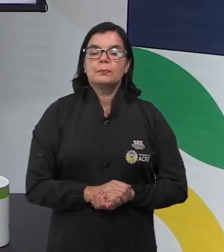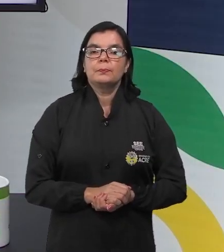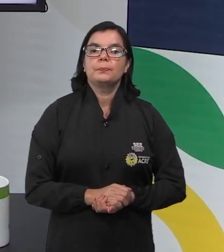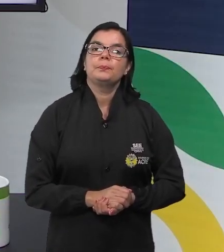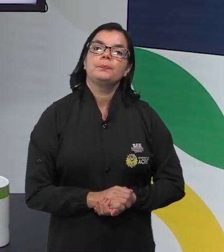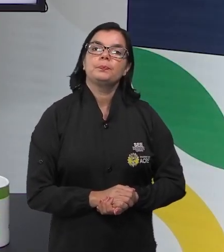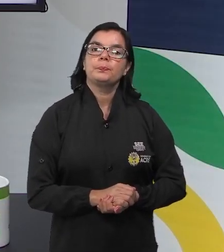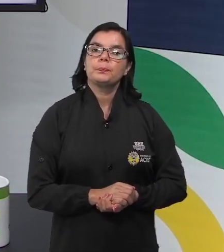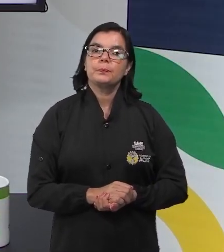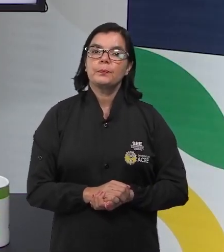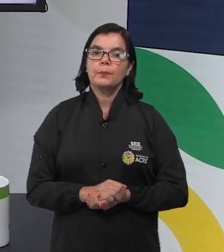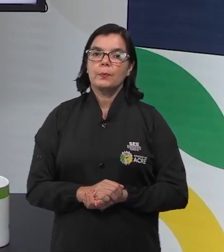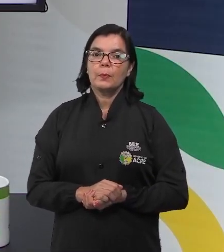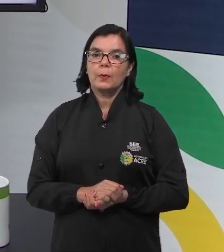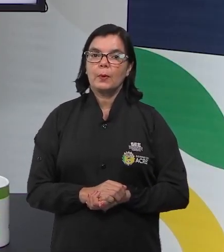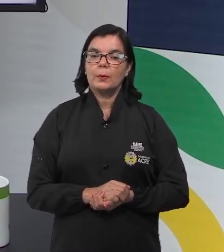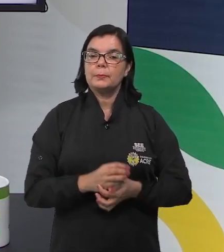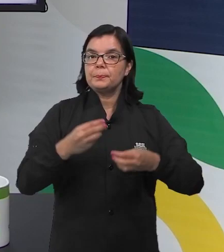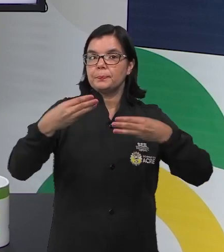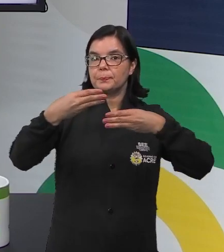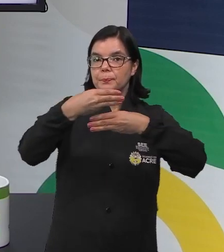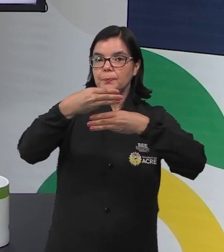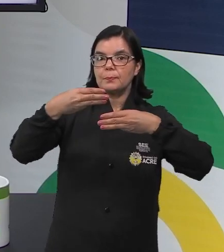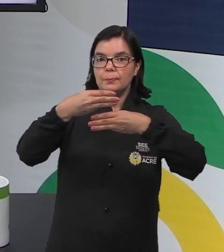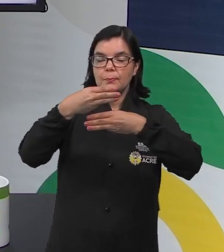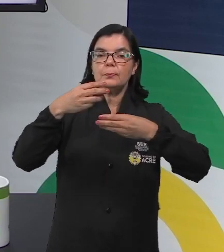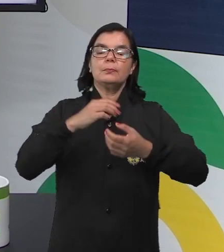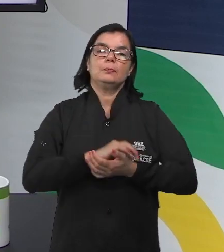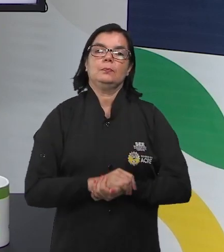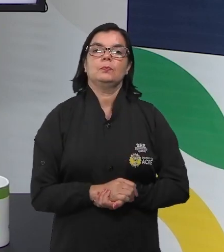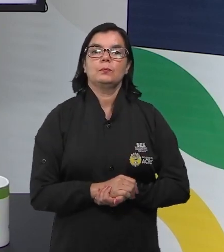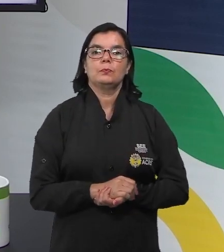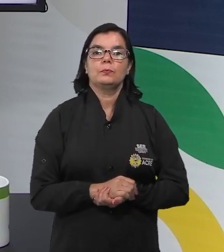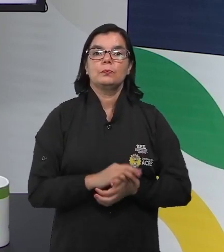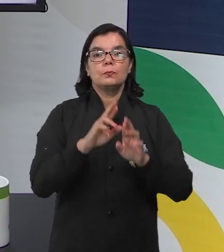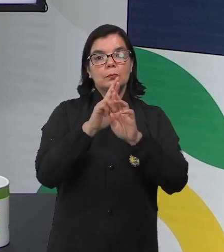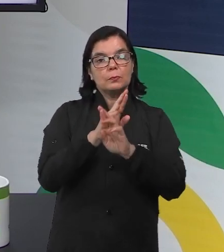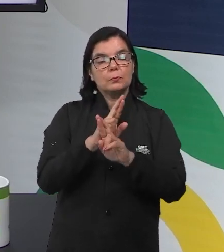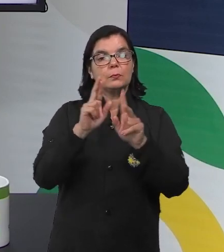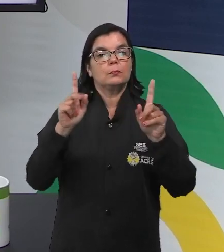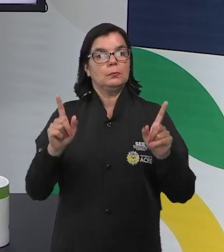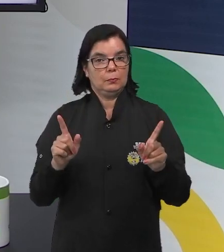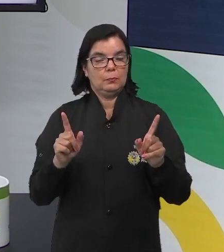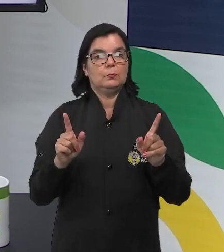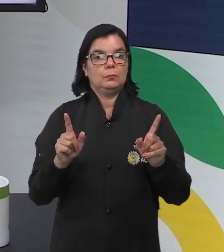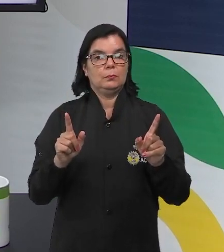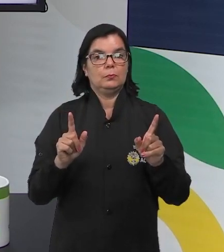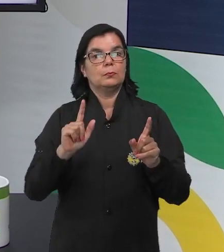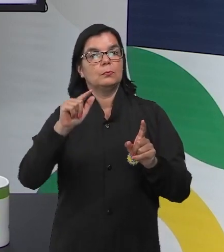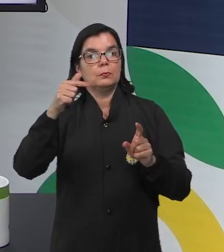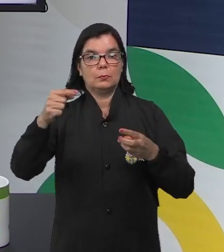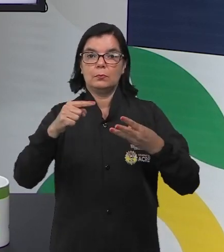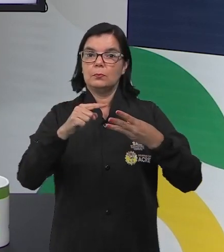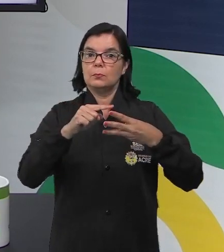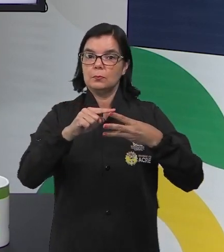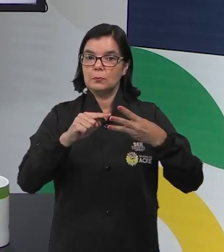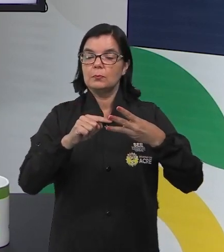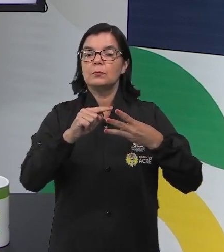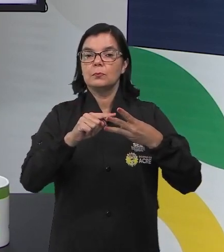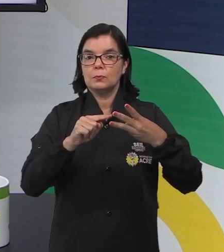Ok. A média, ela se difere um pouquinho das outras no seguinte